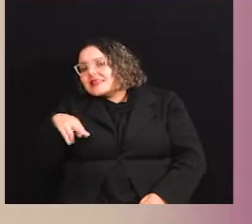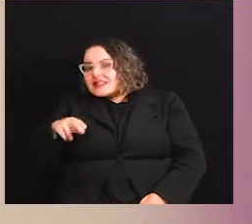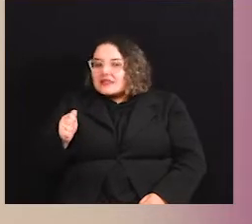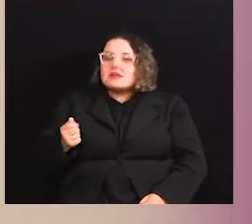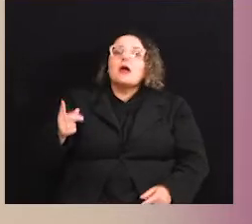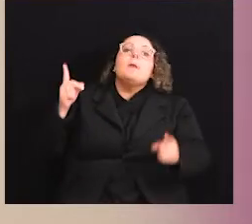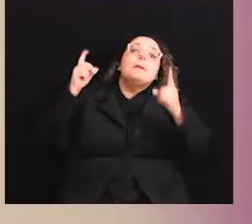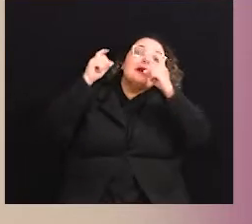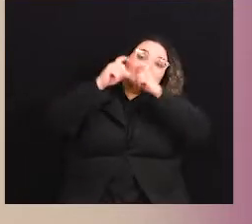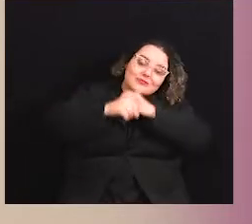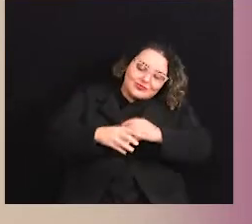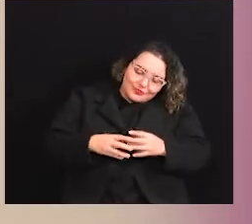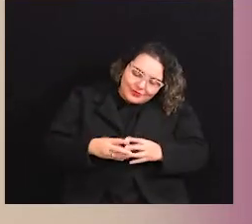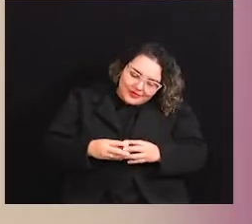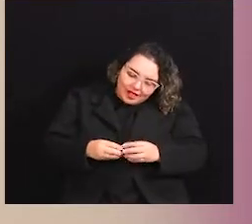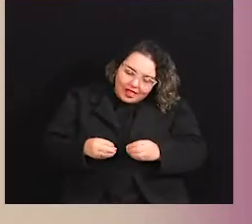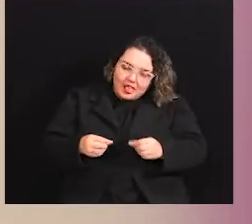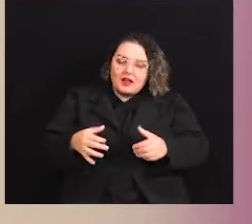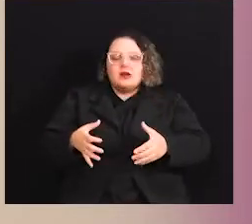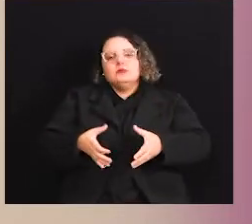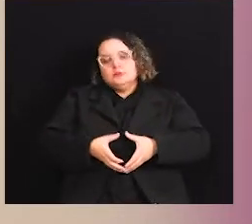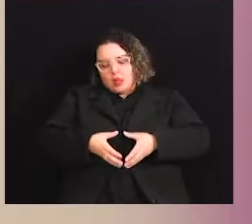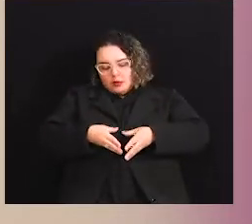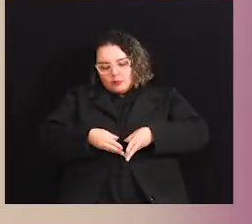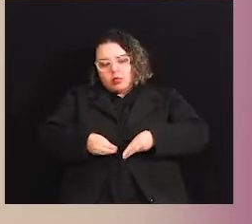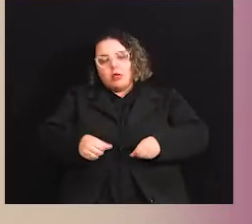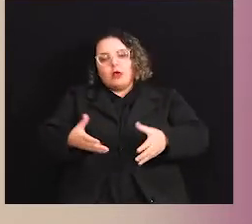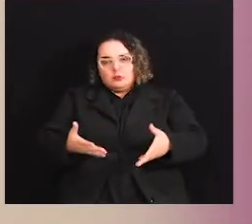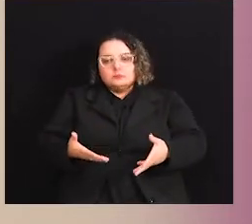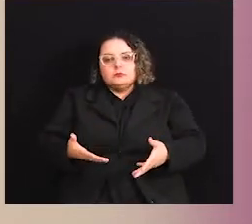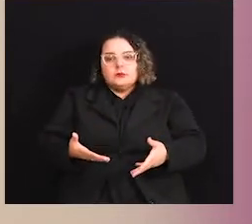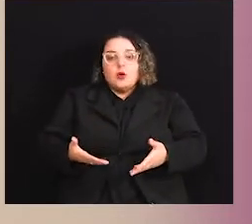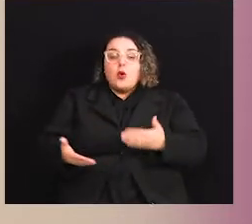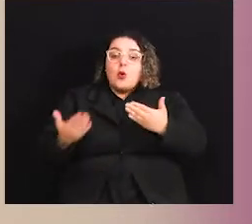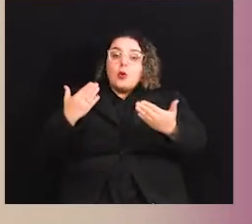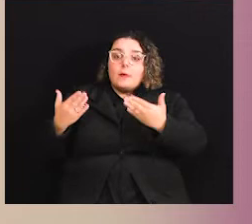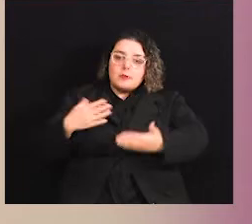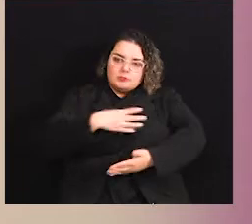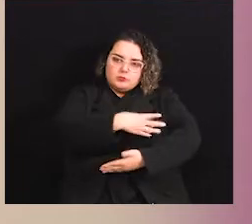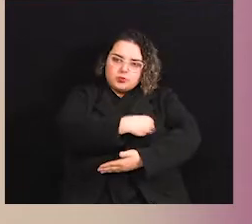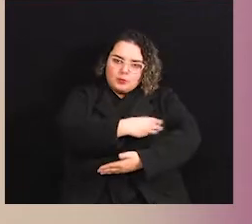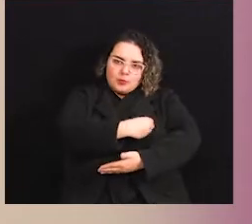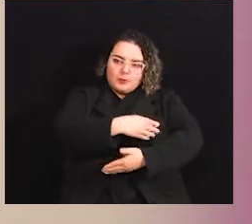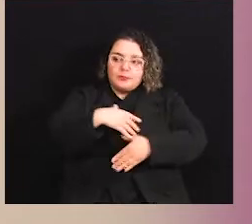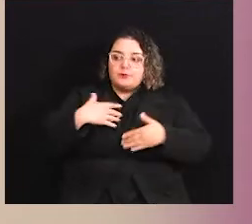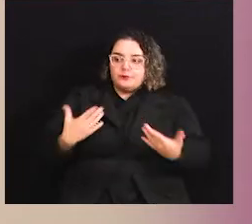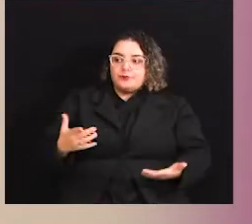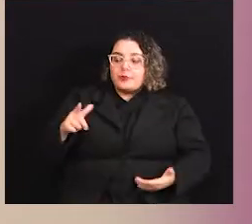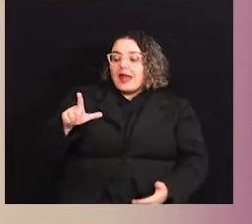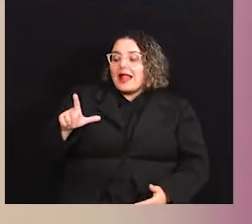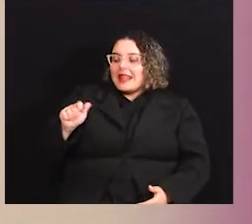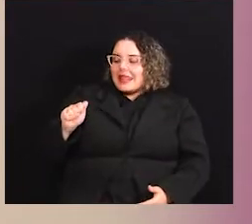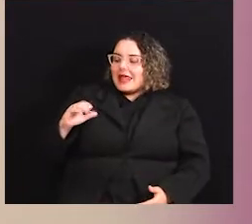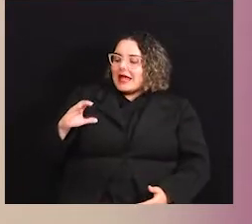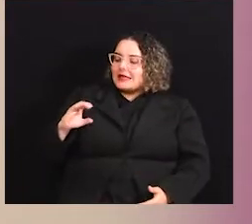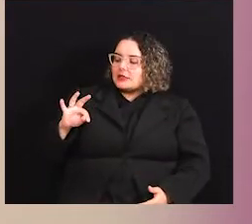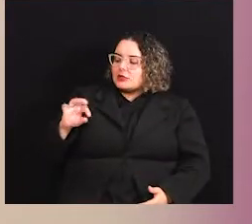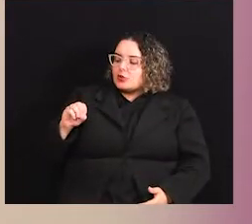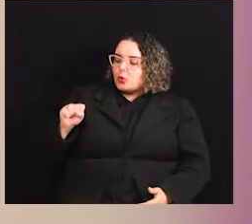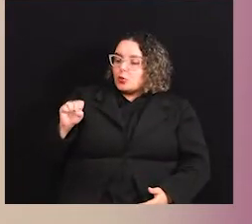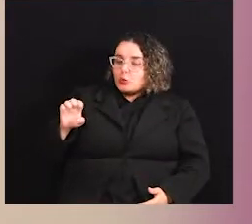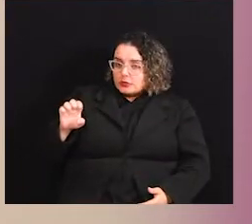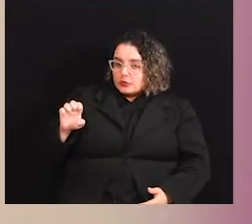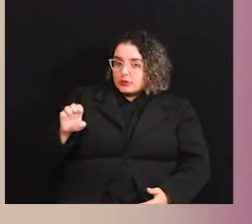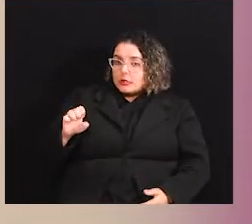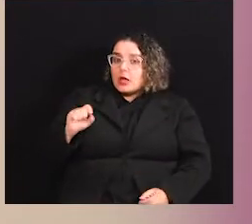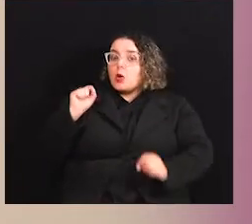mais difícil de ser digerida, quando comparada às proteínas do leite materno. A lactose vem